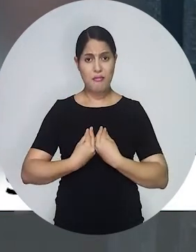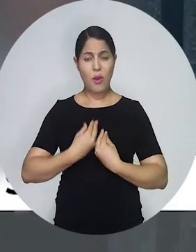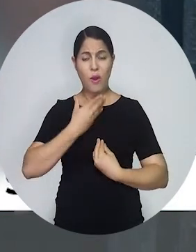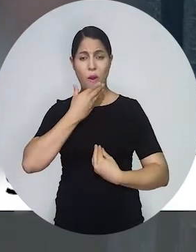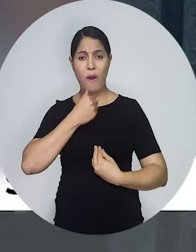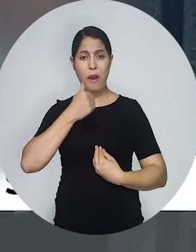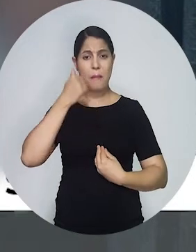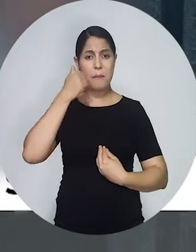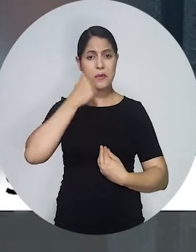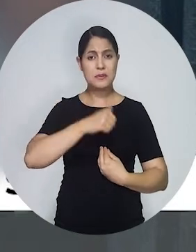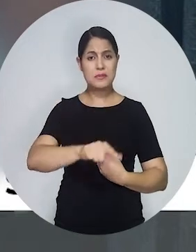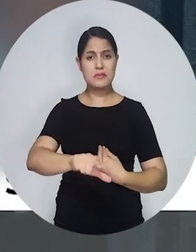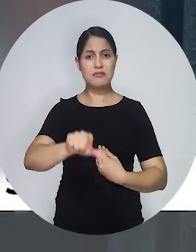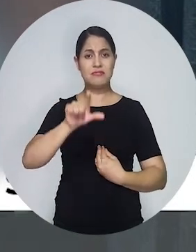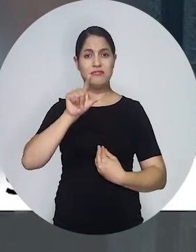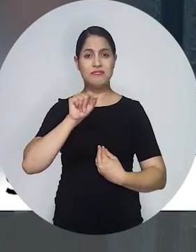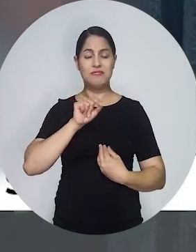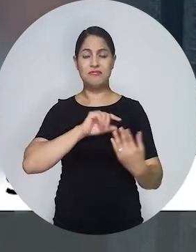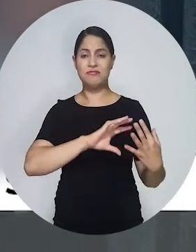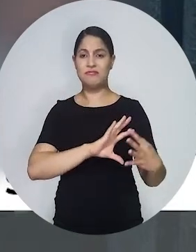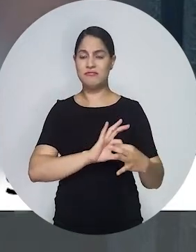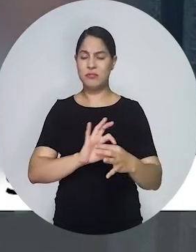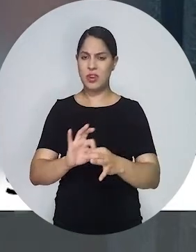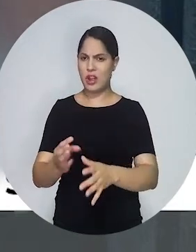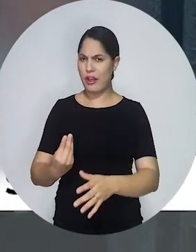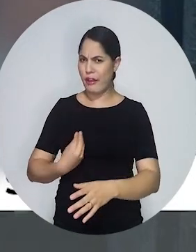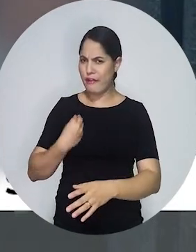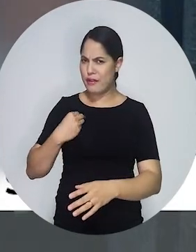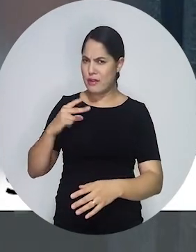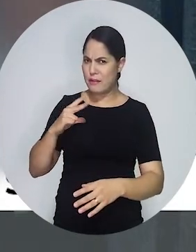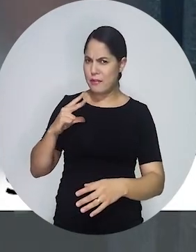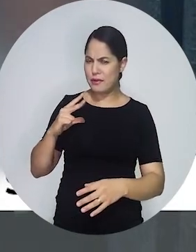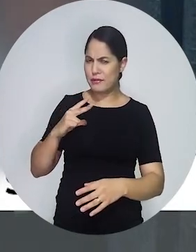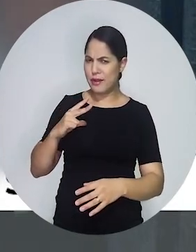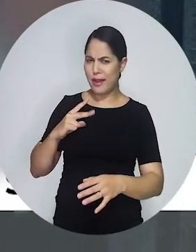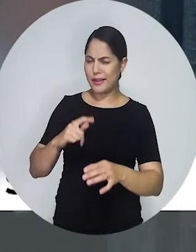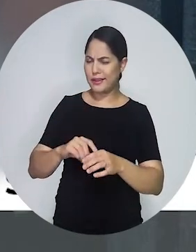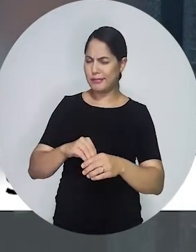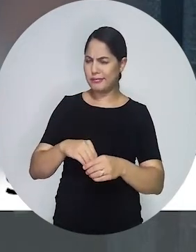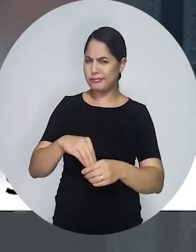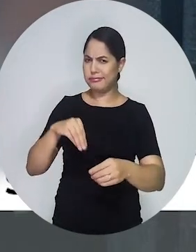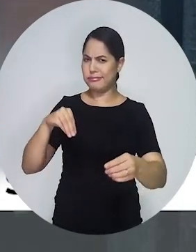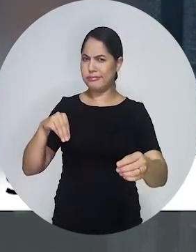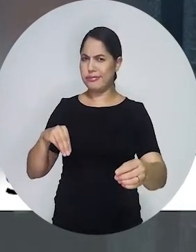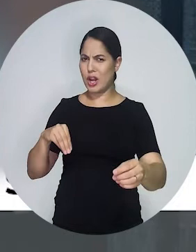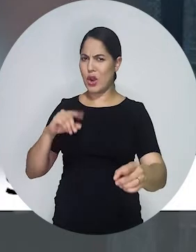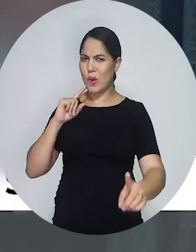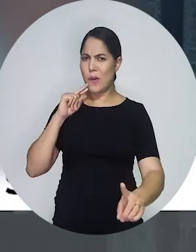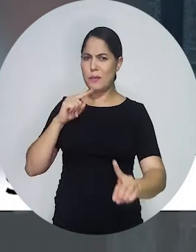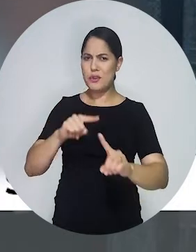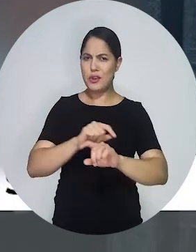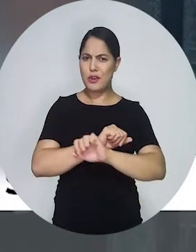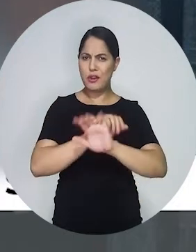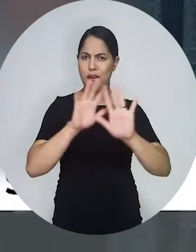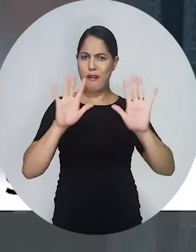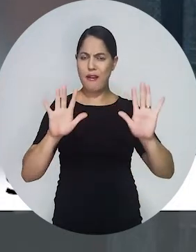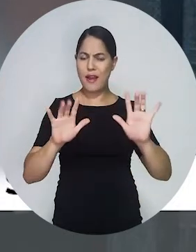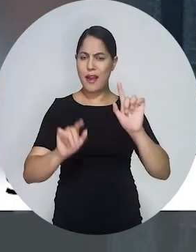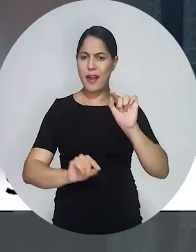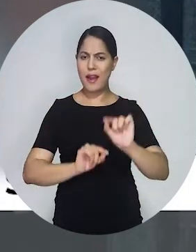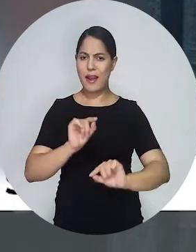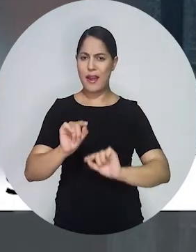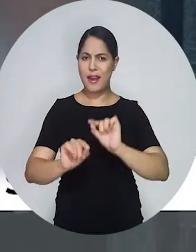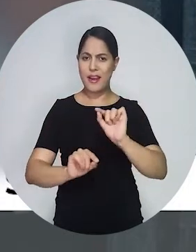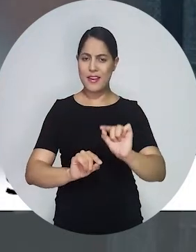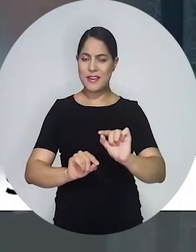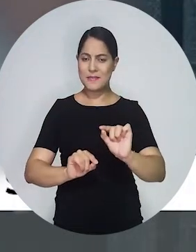homens e mulheres dispostos a abrir mão dos confortos da vida privada em troca da realização da sua